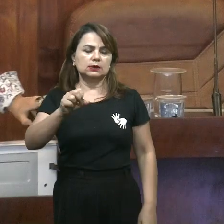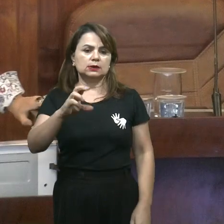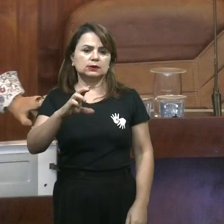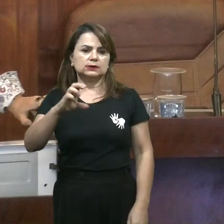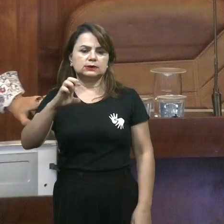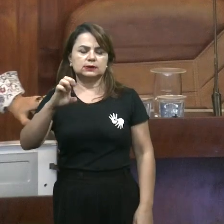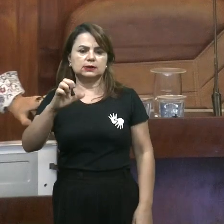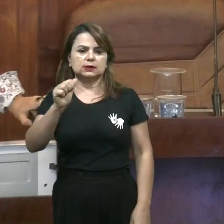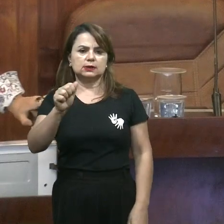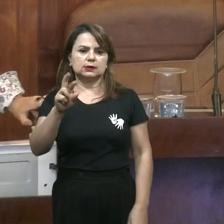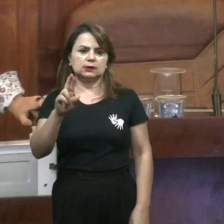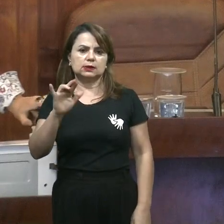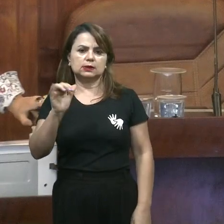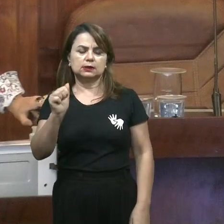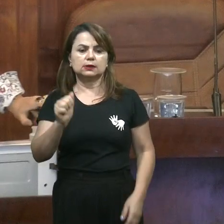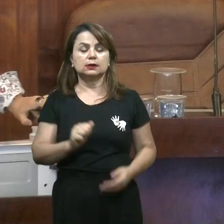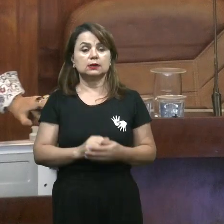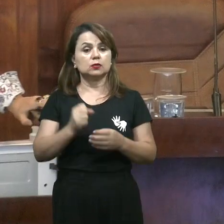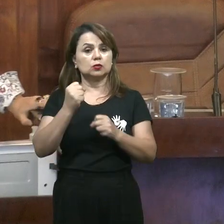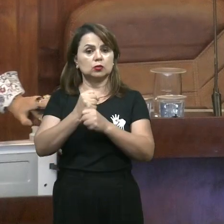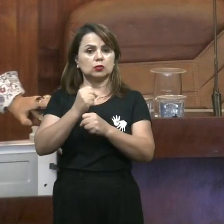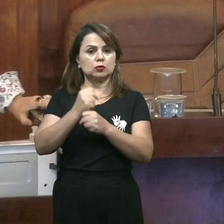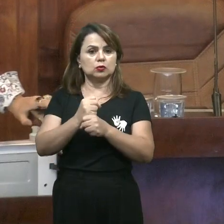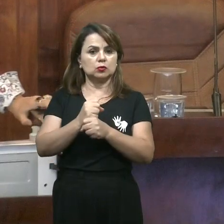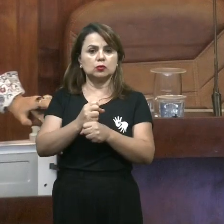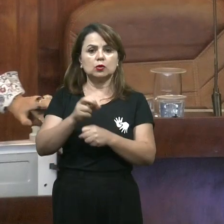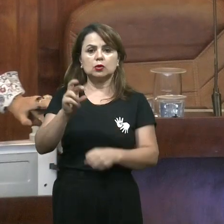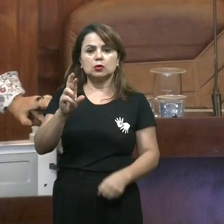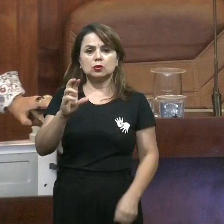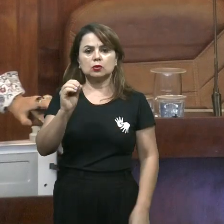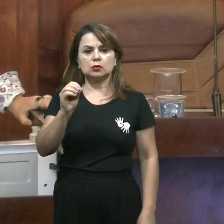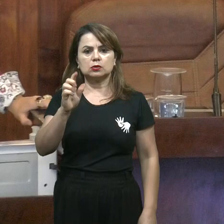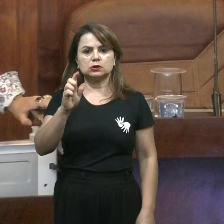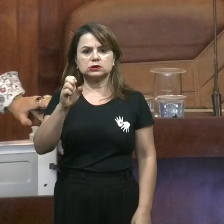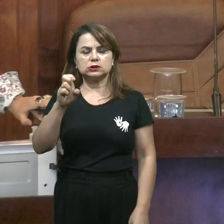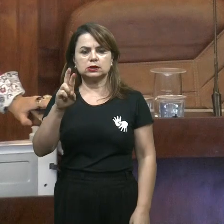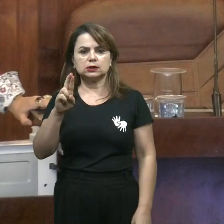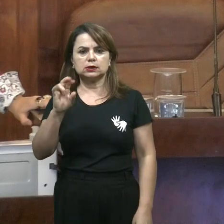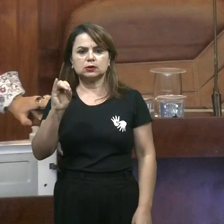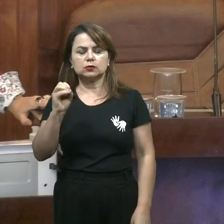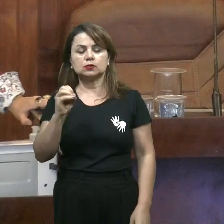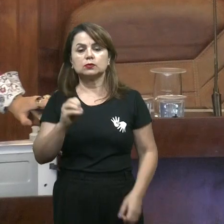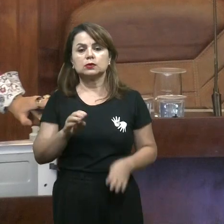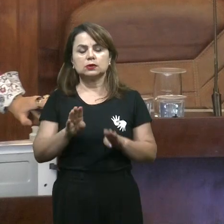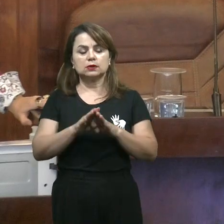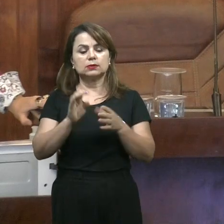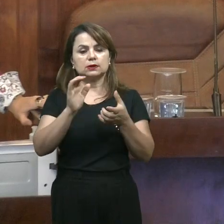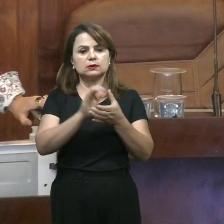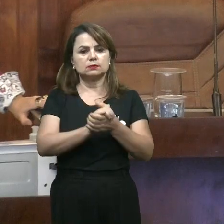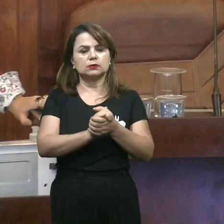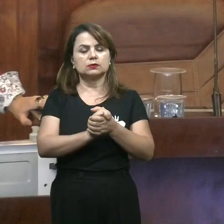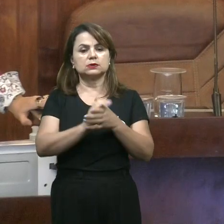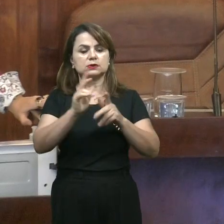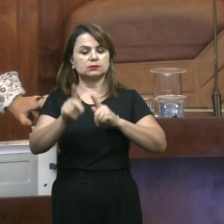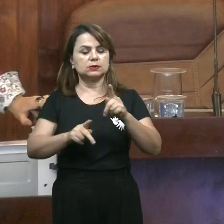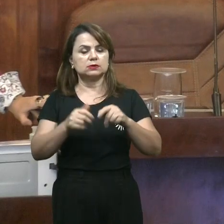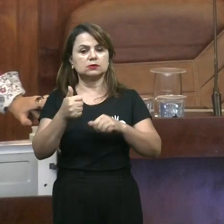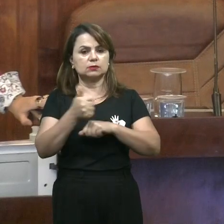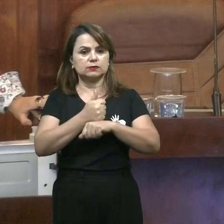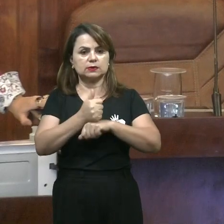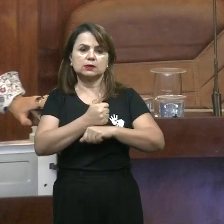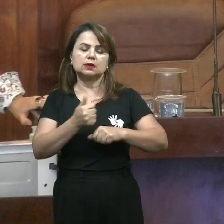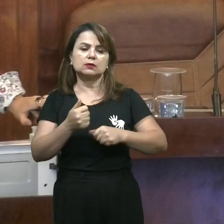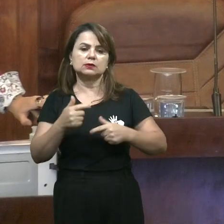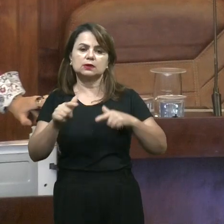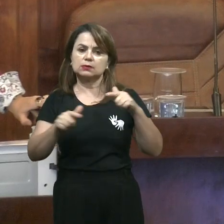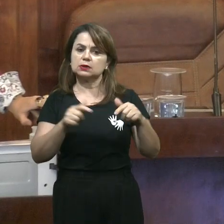na pessoa do proprietário senhor Rogério sua esposa e os funcionários essa casa leva os parabéns pelo